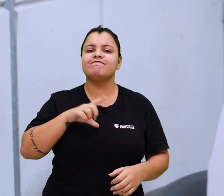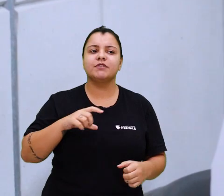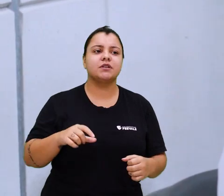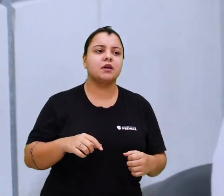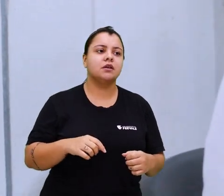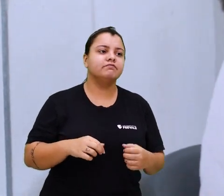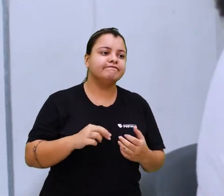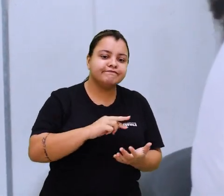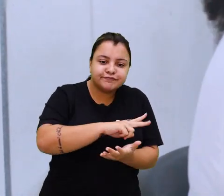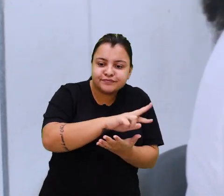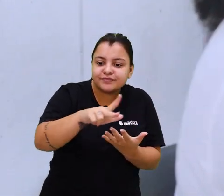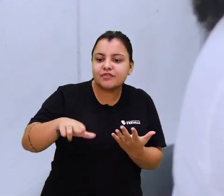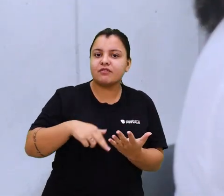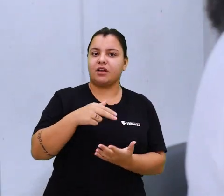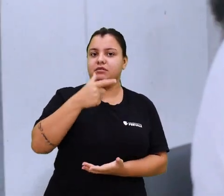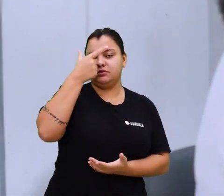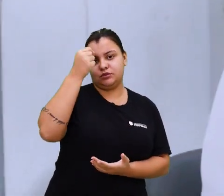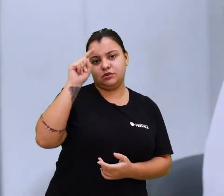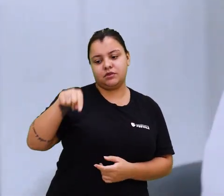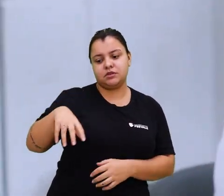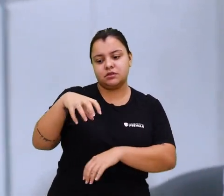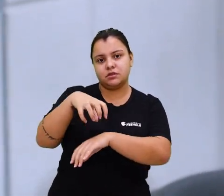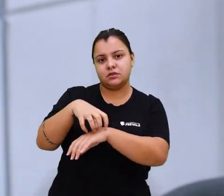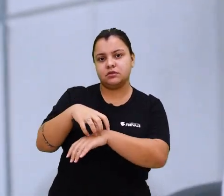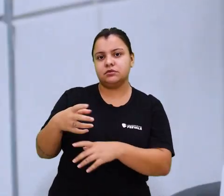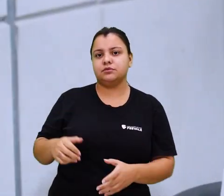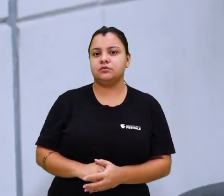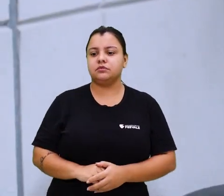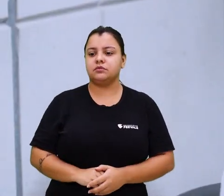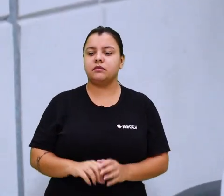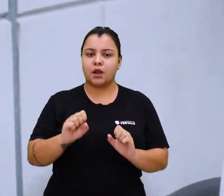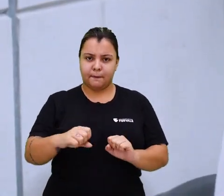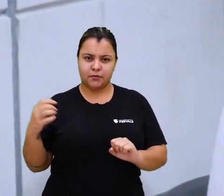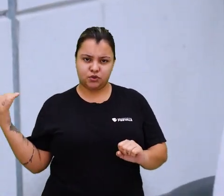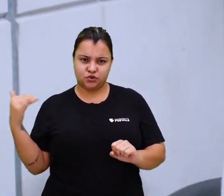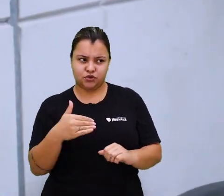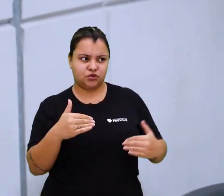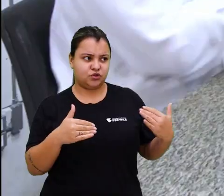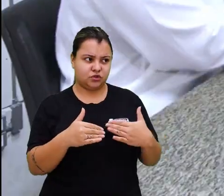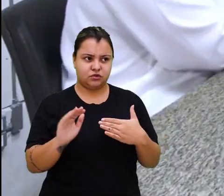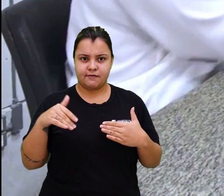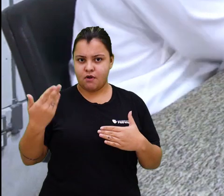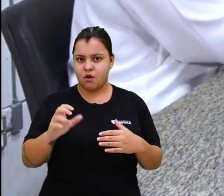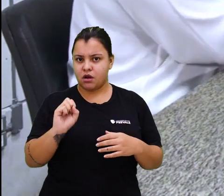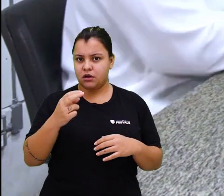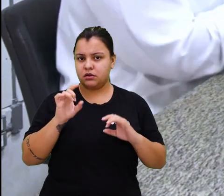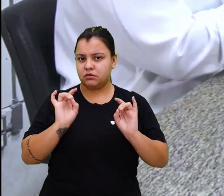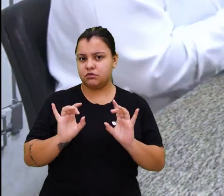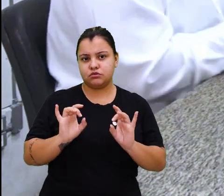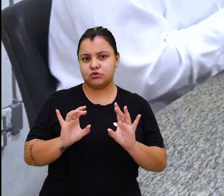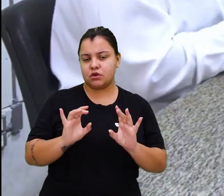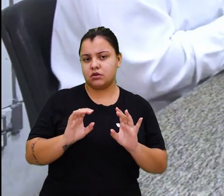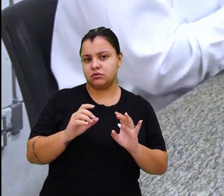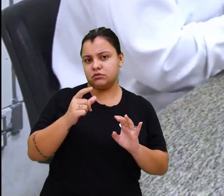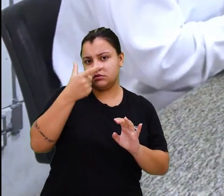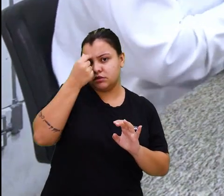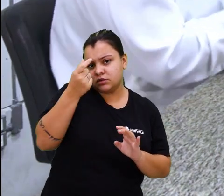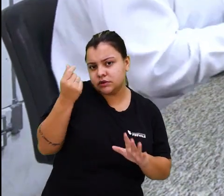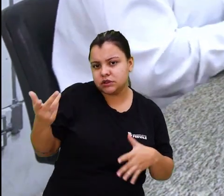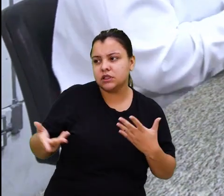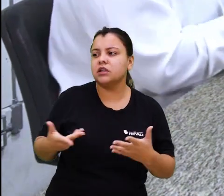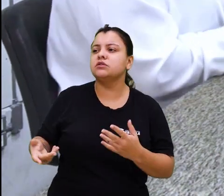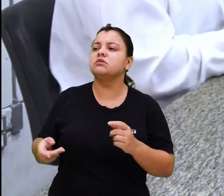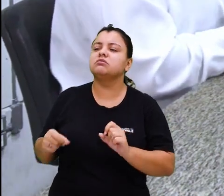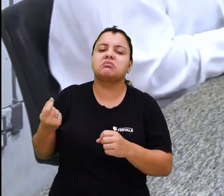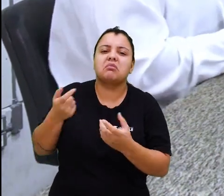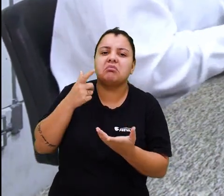universidades né esse núcleo assim então pode ir alunos de fora só da Universidade até te mandei em diro como é